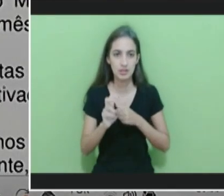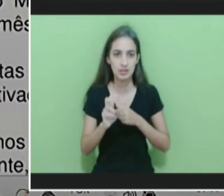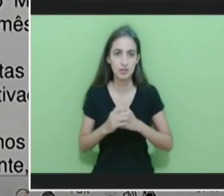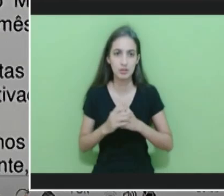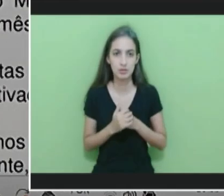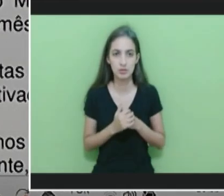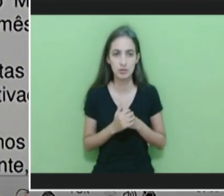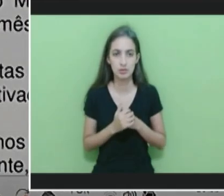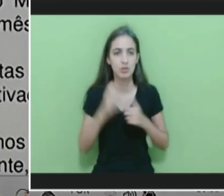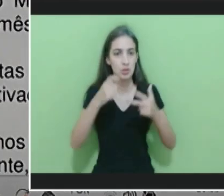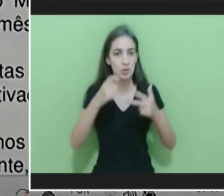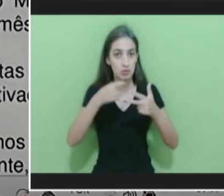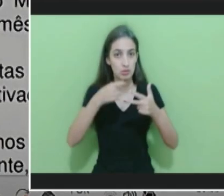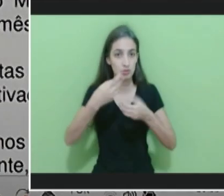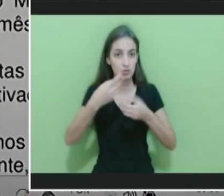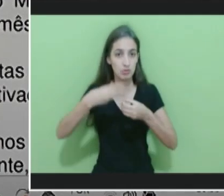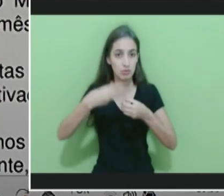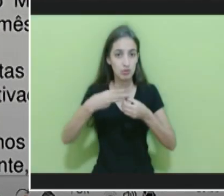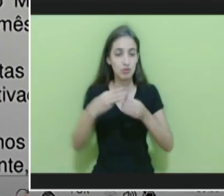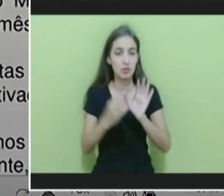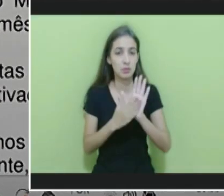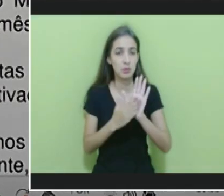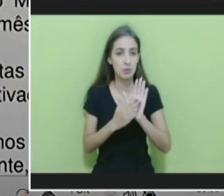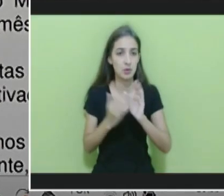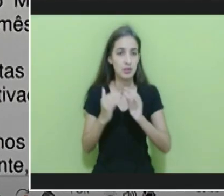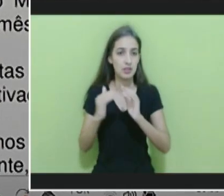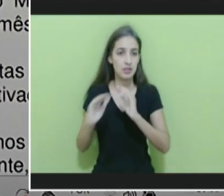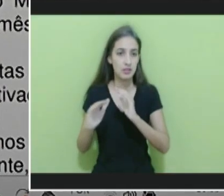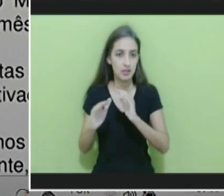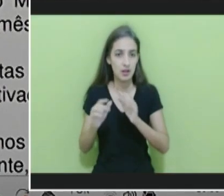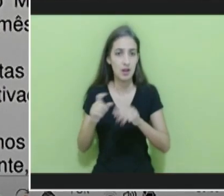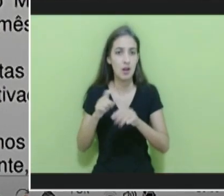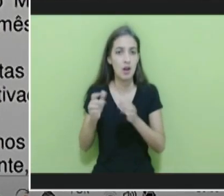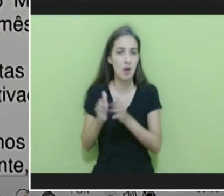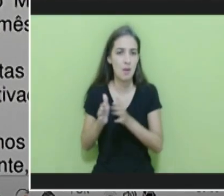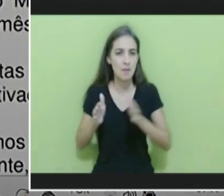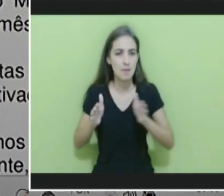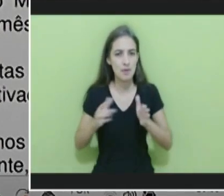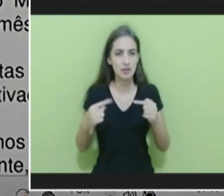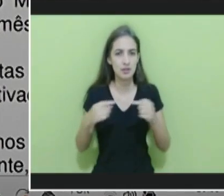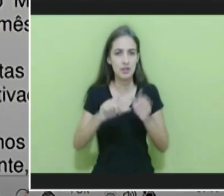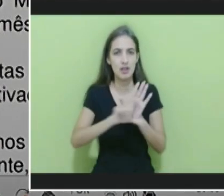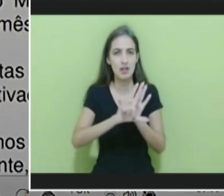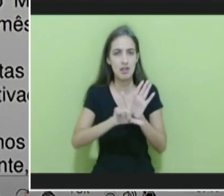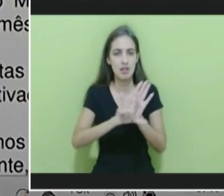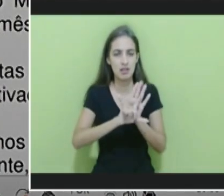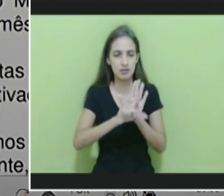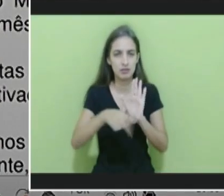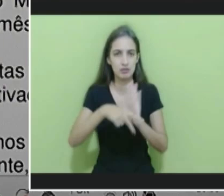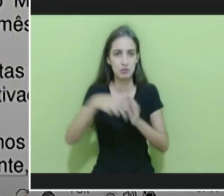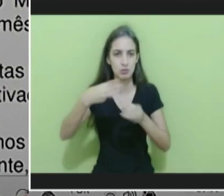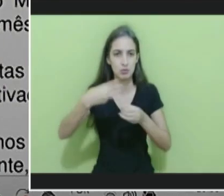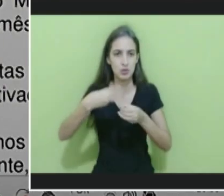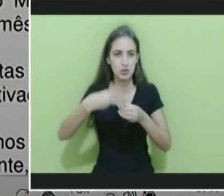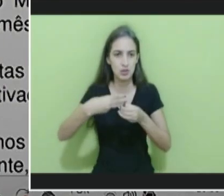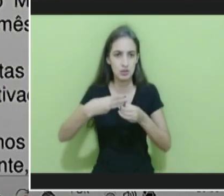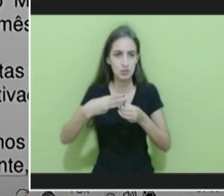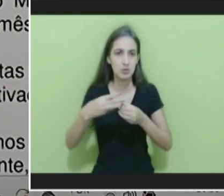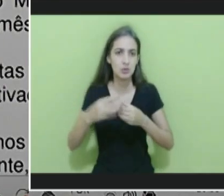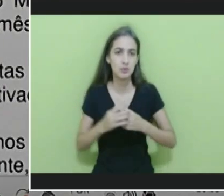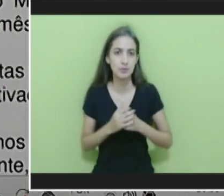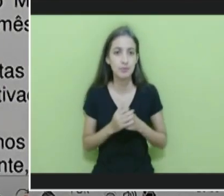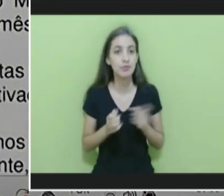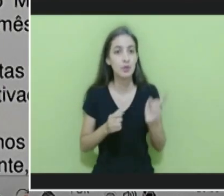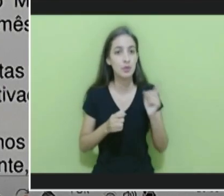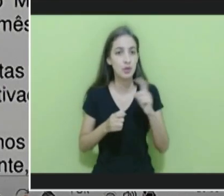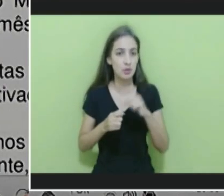a proposta orçamentária à Câmara Municipal no prazo estabelecido na Lei Orgânica do Município, que apreciará e a devolverá para sanção até o